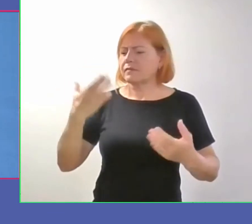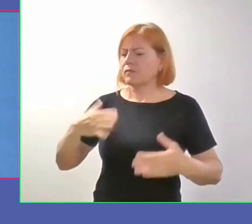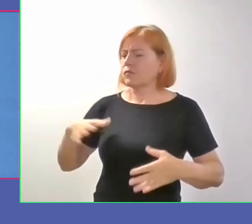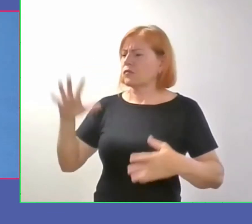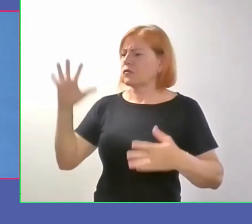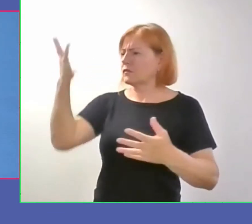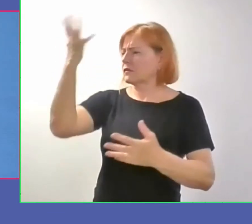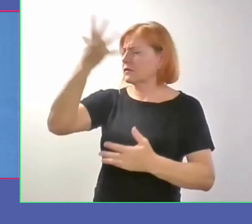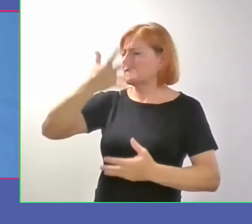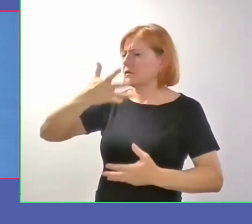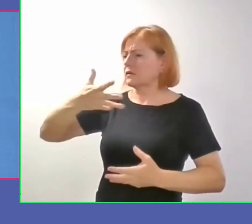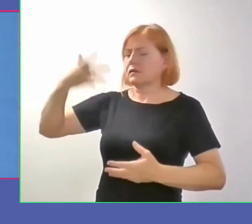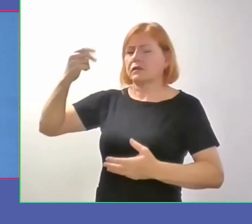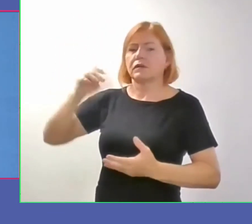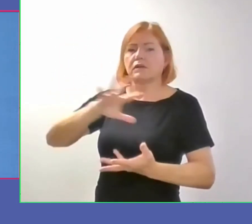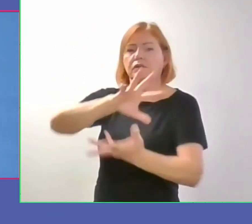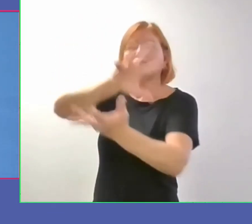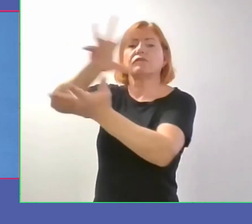quem? Com o